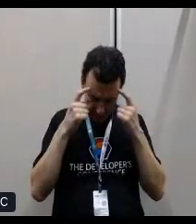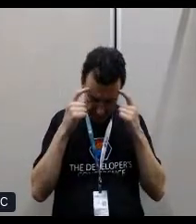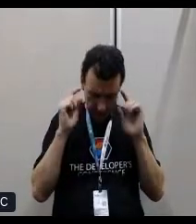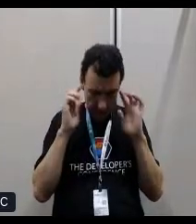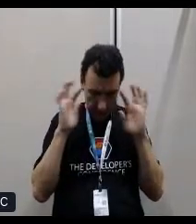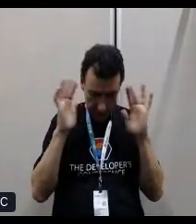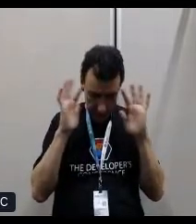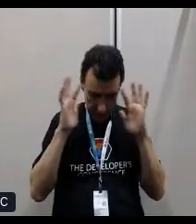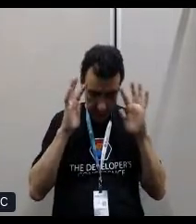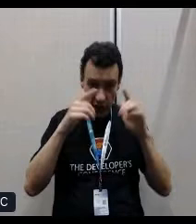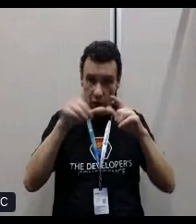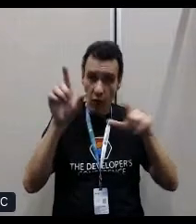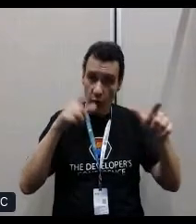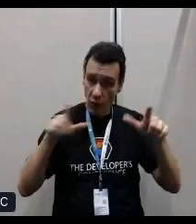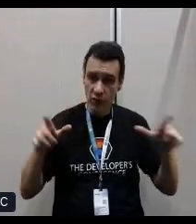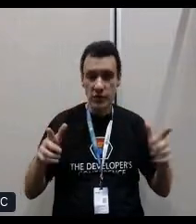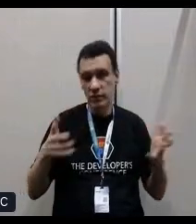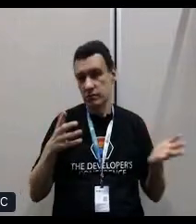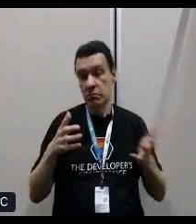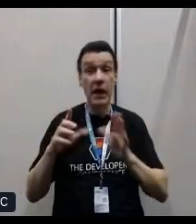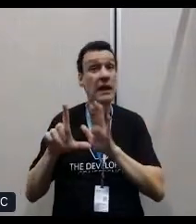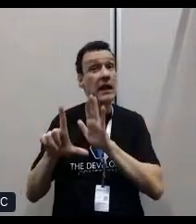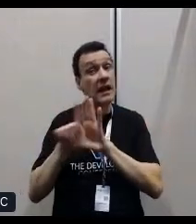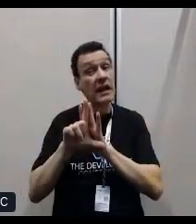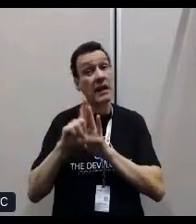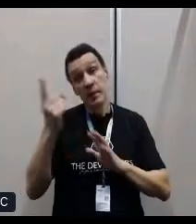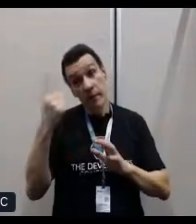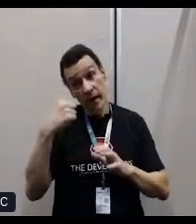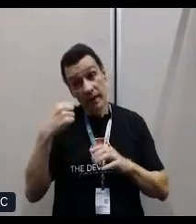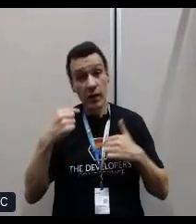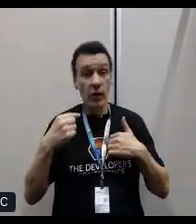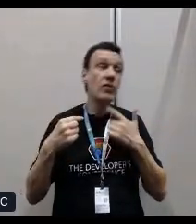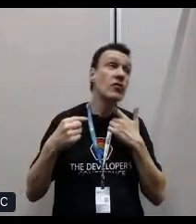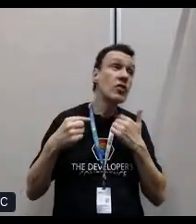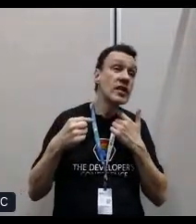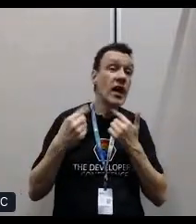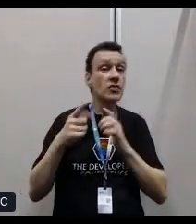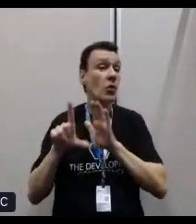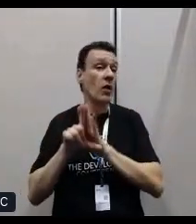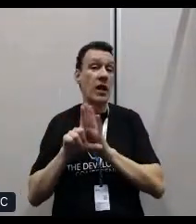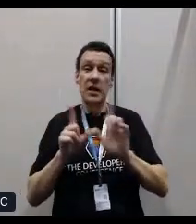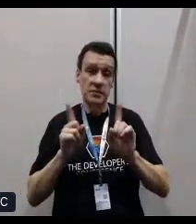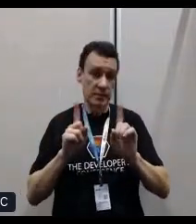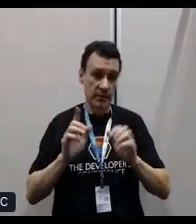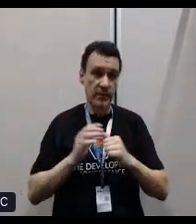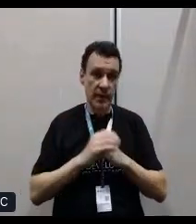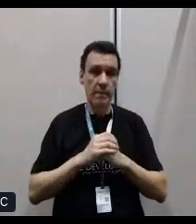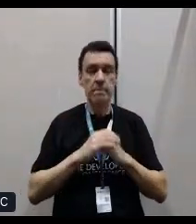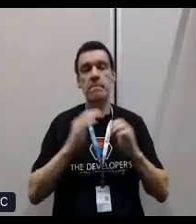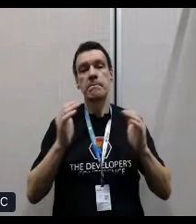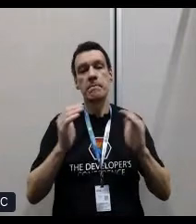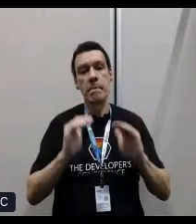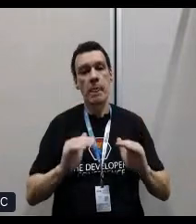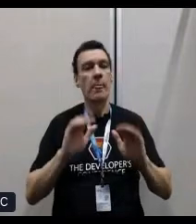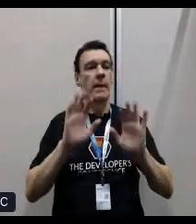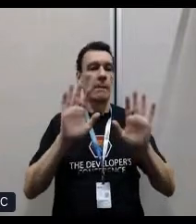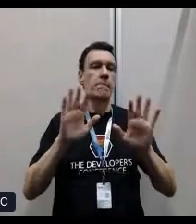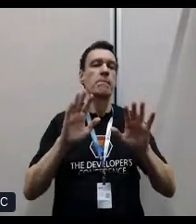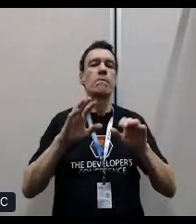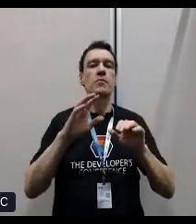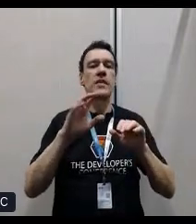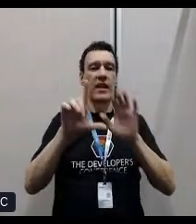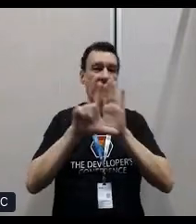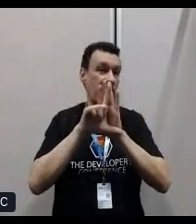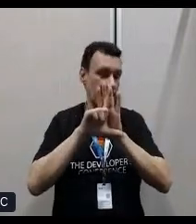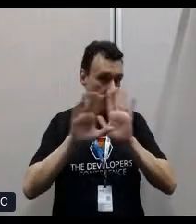nossa própria vontade de disposição. Então, no próximo slide, no título tem lei, em destaque, que tem em